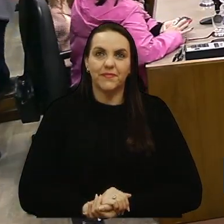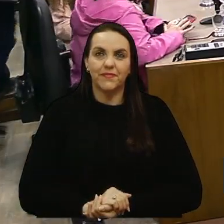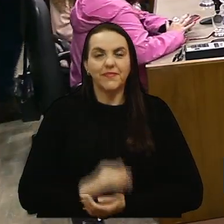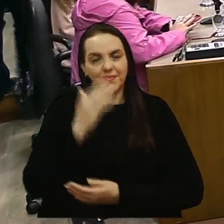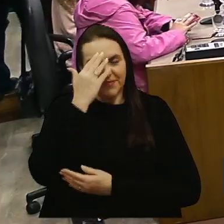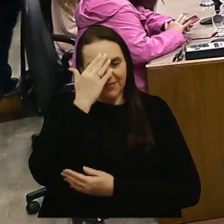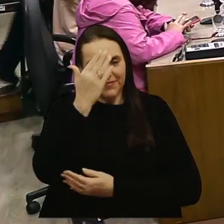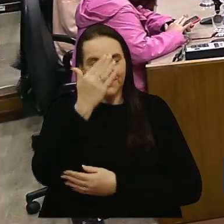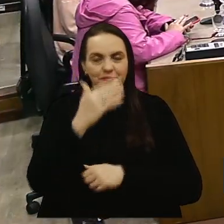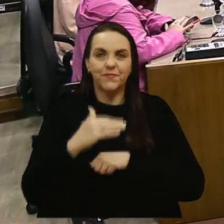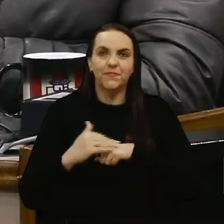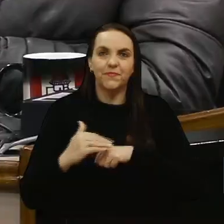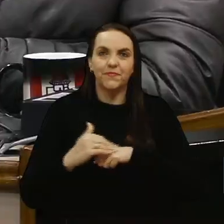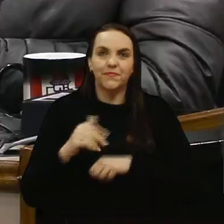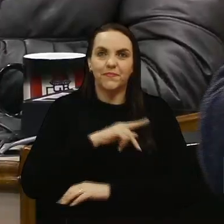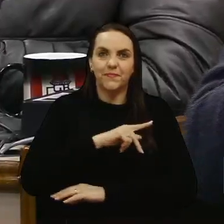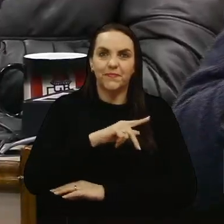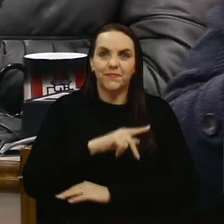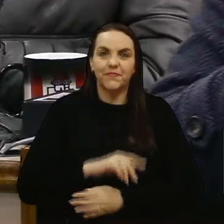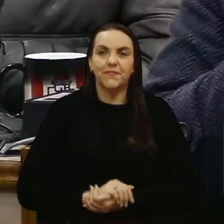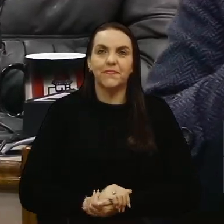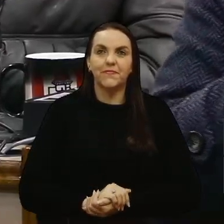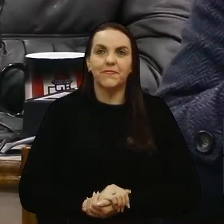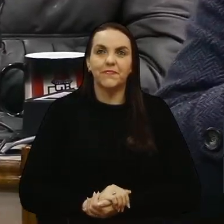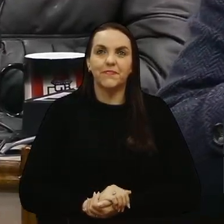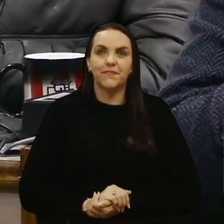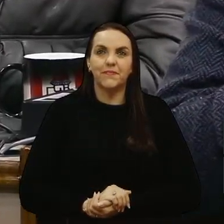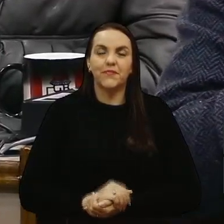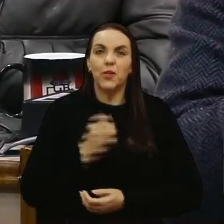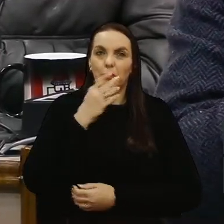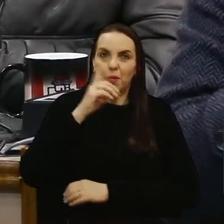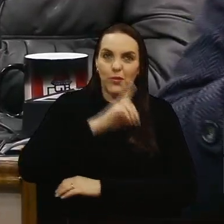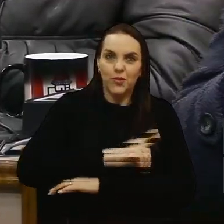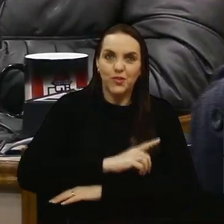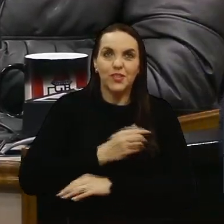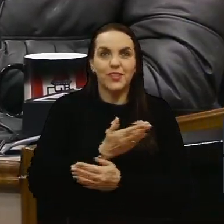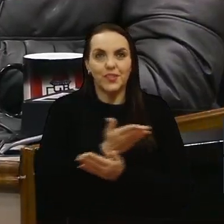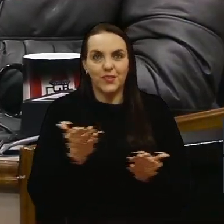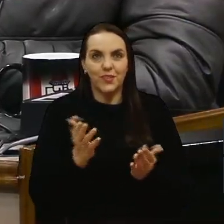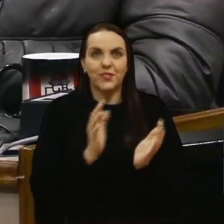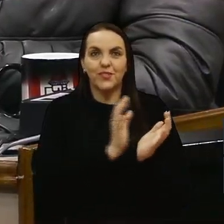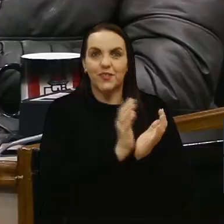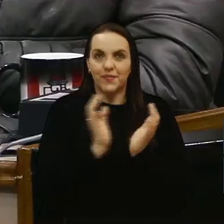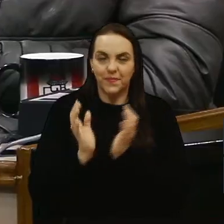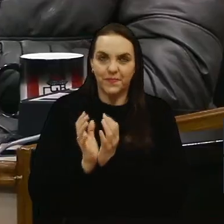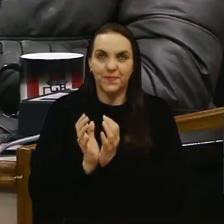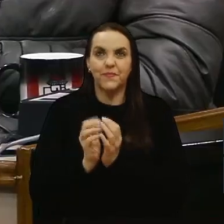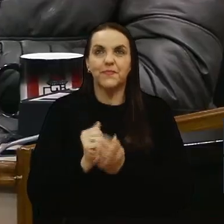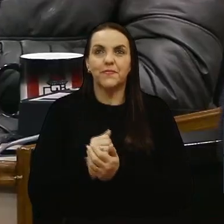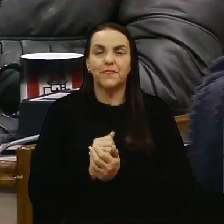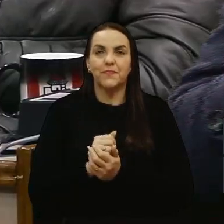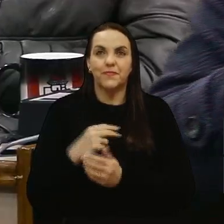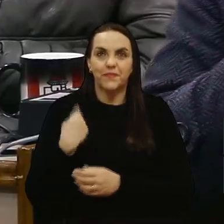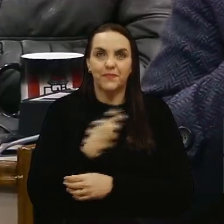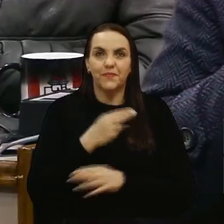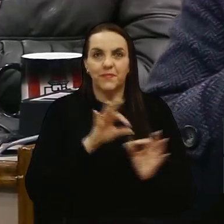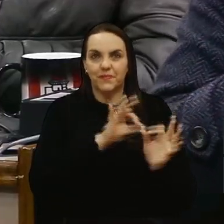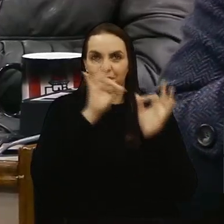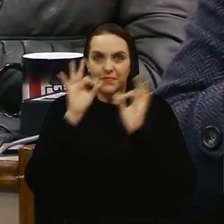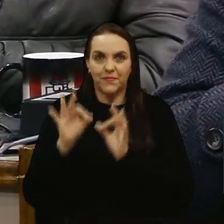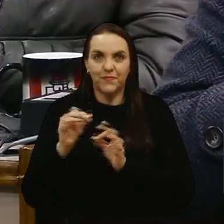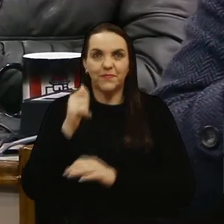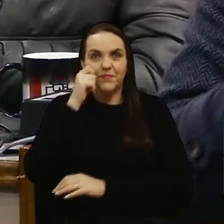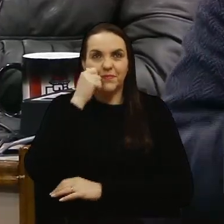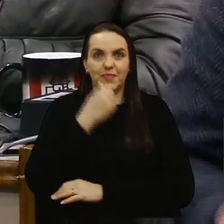Obrigado pela gentileza, senhor presidente. Bom dia a todos os colegas, a todos que nos assistem aqui